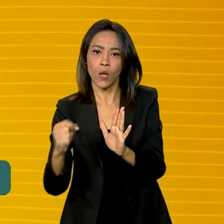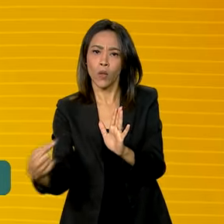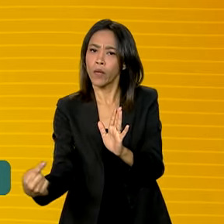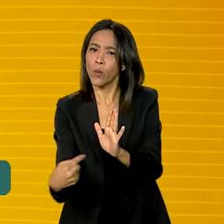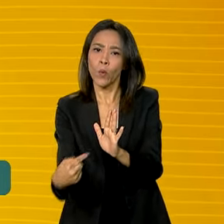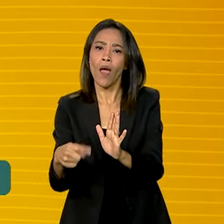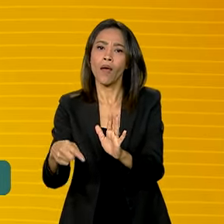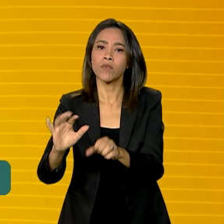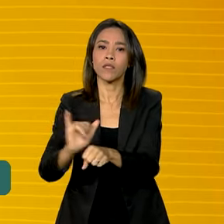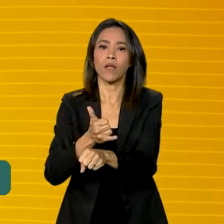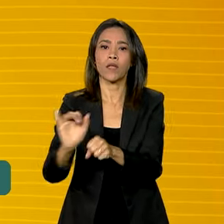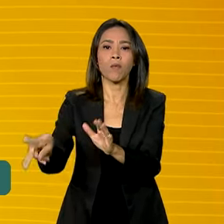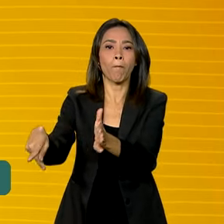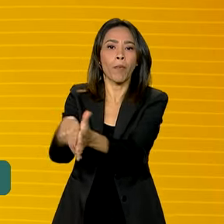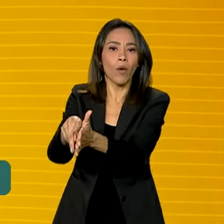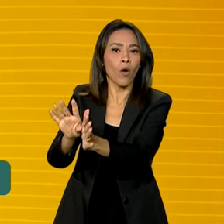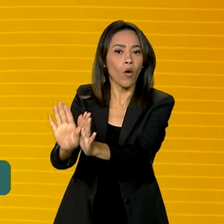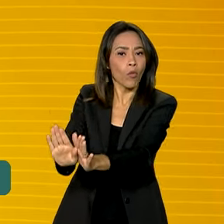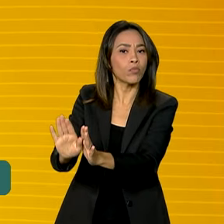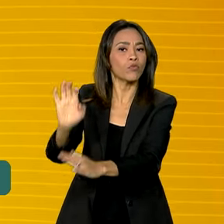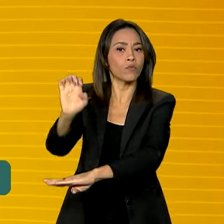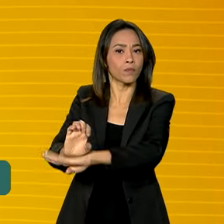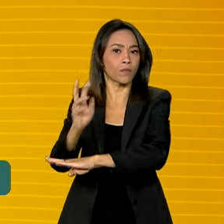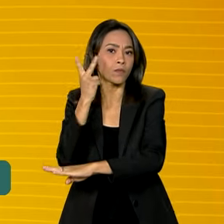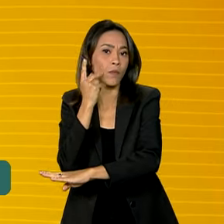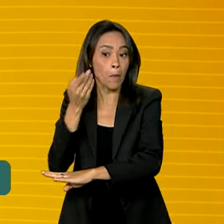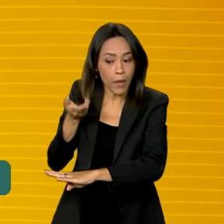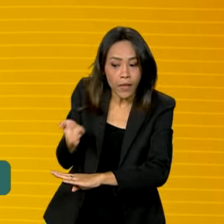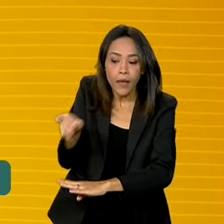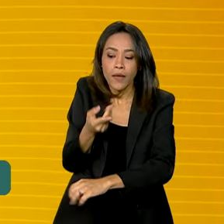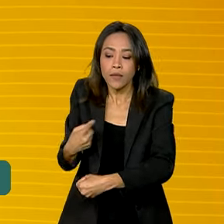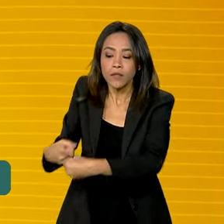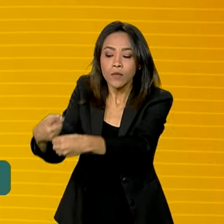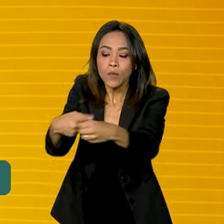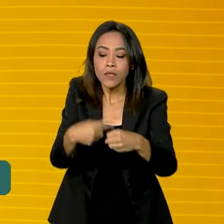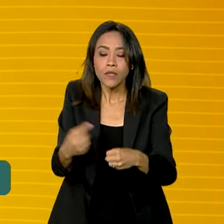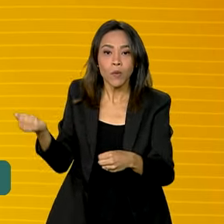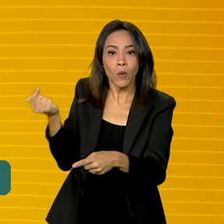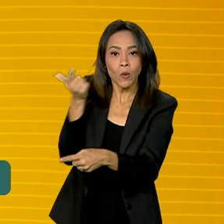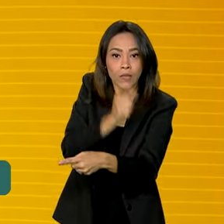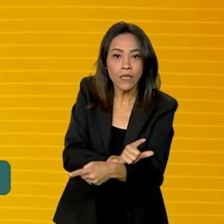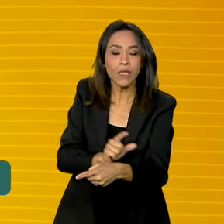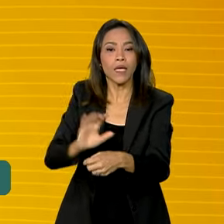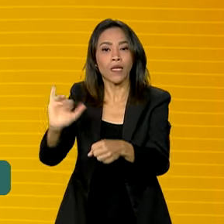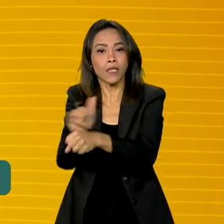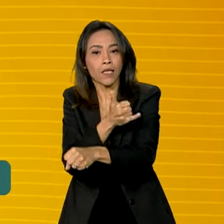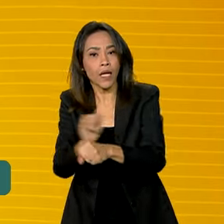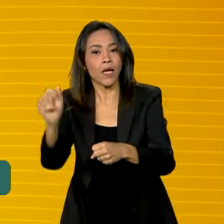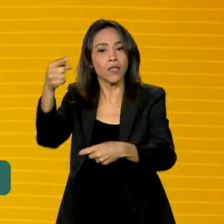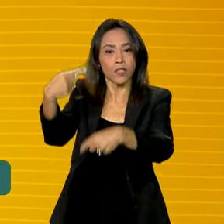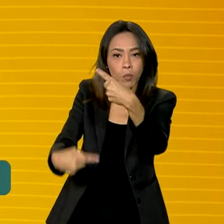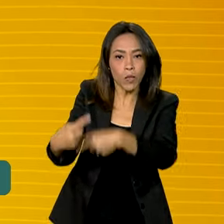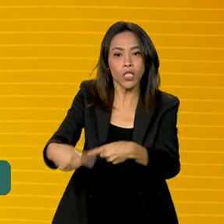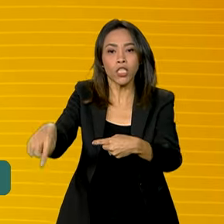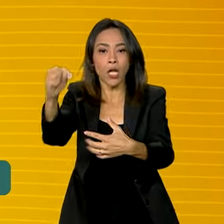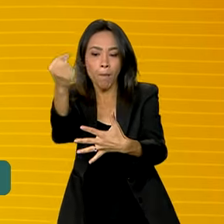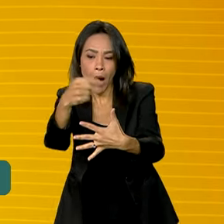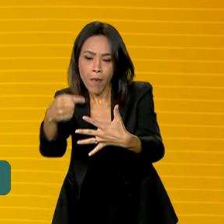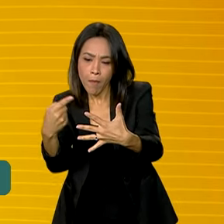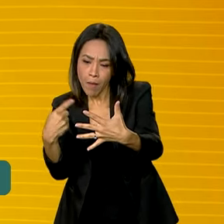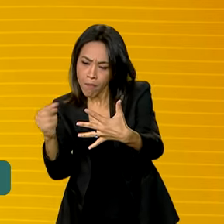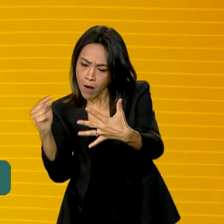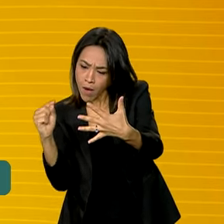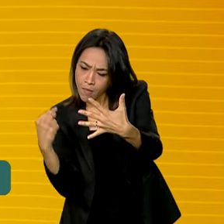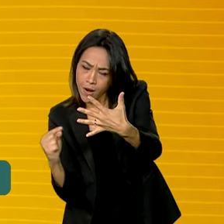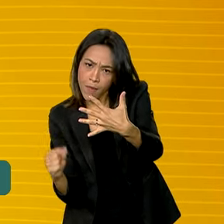do Ceará para que esses municípios realizem, né, as ações de enfrentamento ao racismo, de enfrentamento